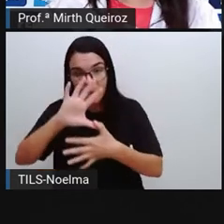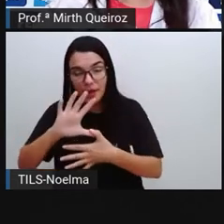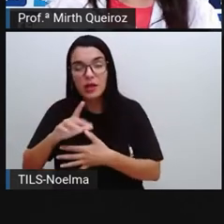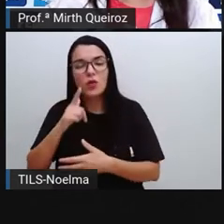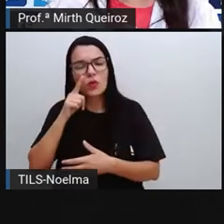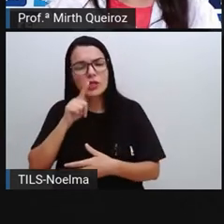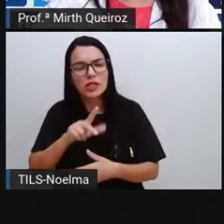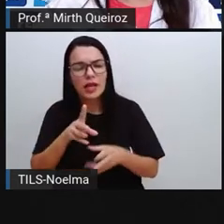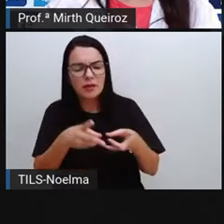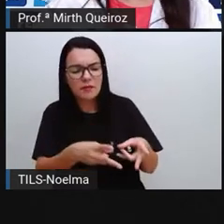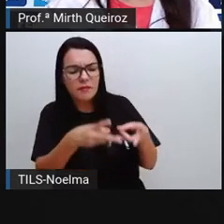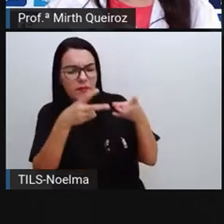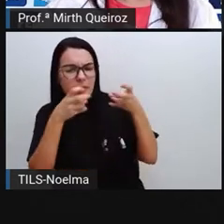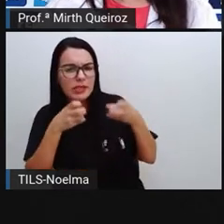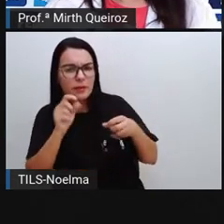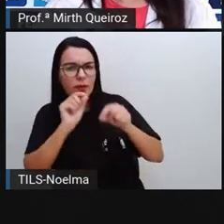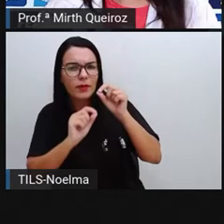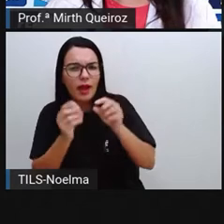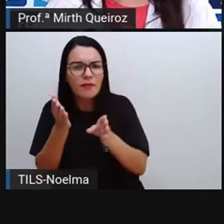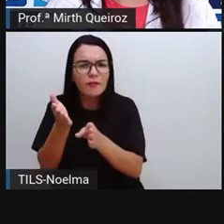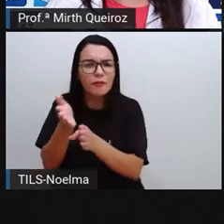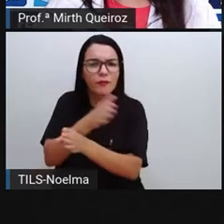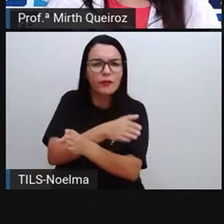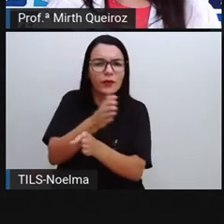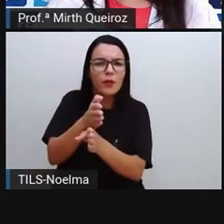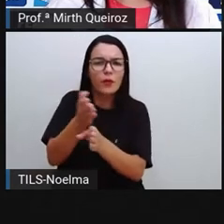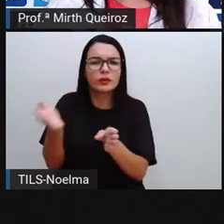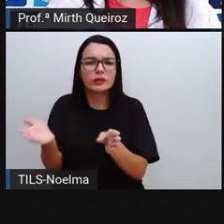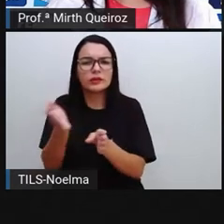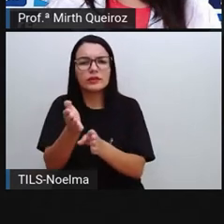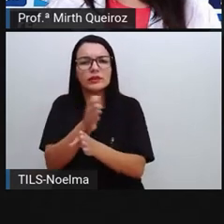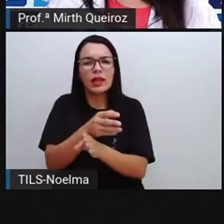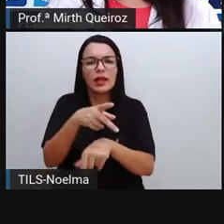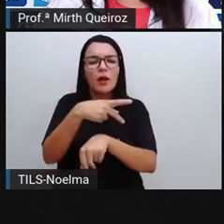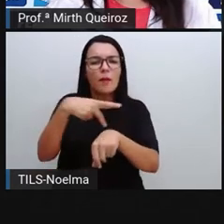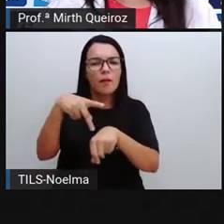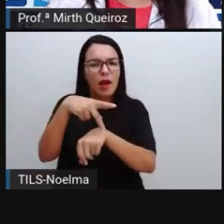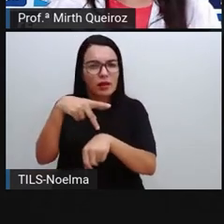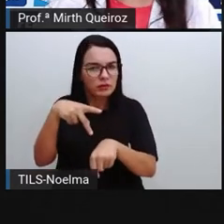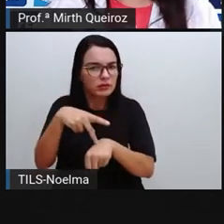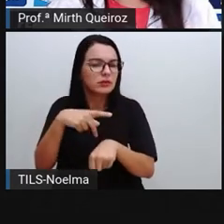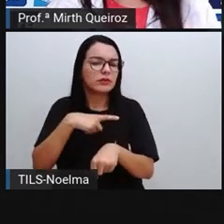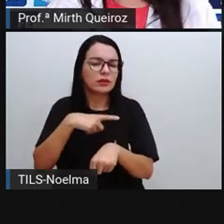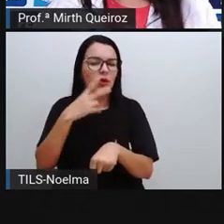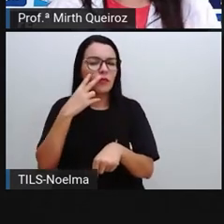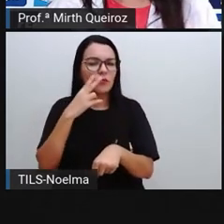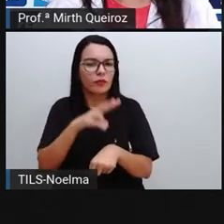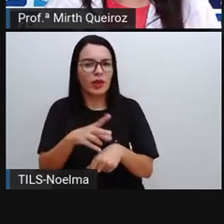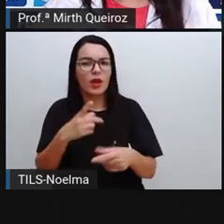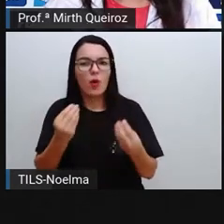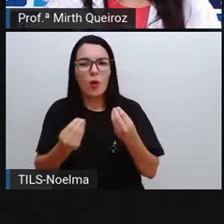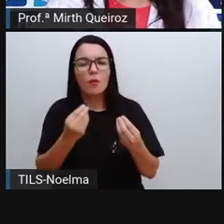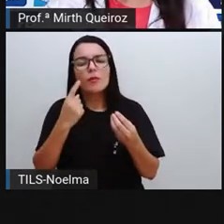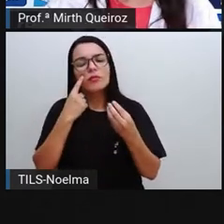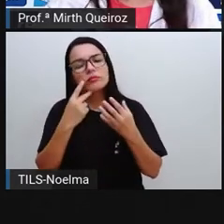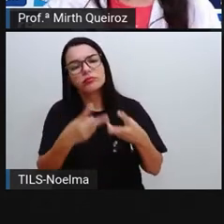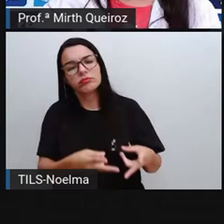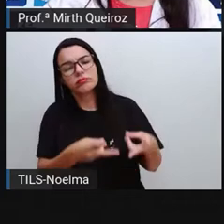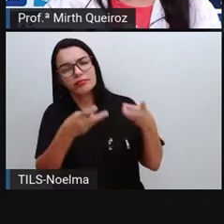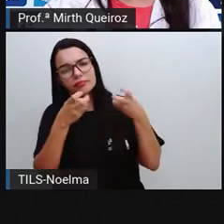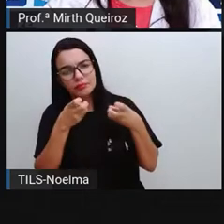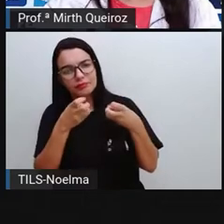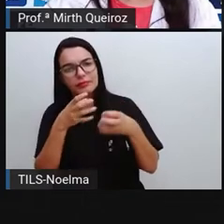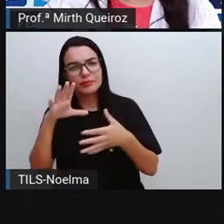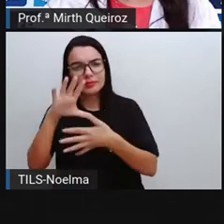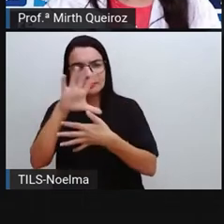consegue observar aí as fronteiras, né? Que os países que têm fronteira com outro país. Então, dá para a gente analisar a partir